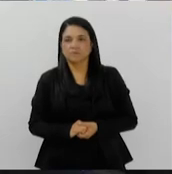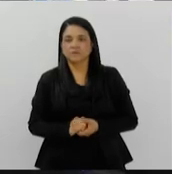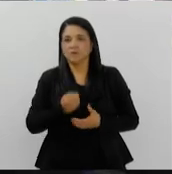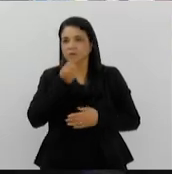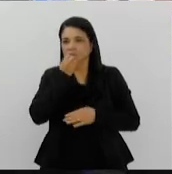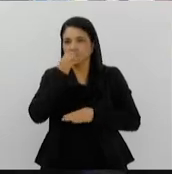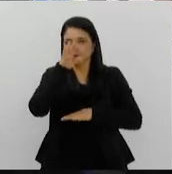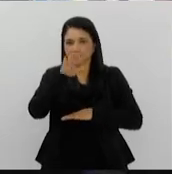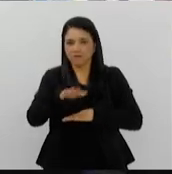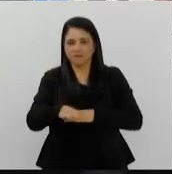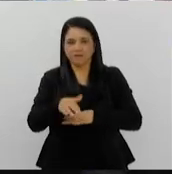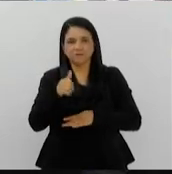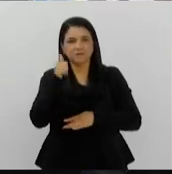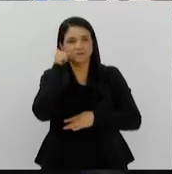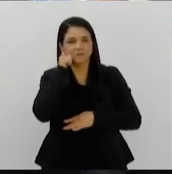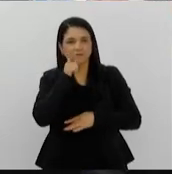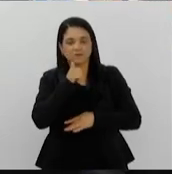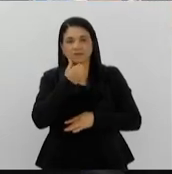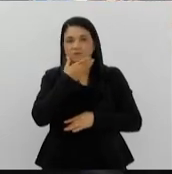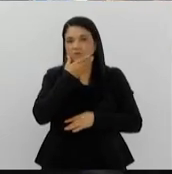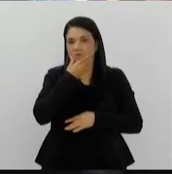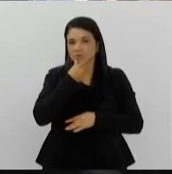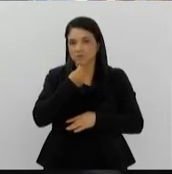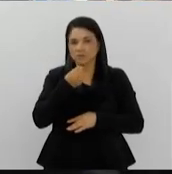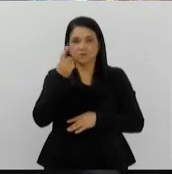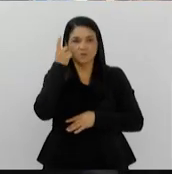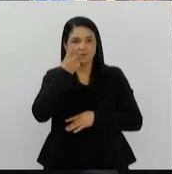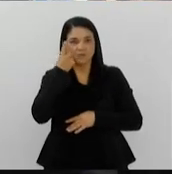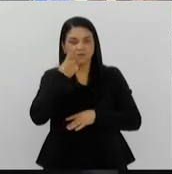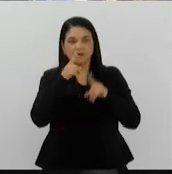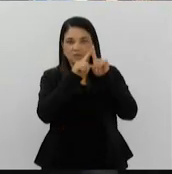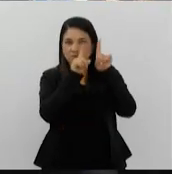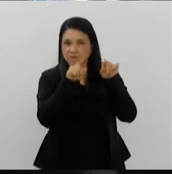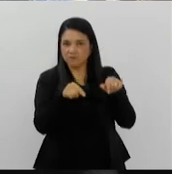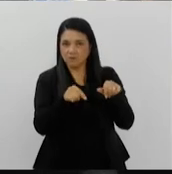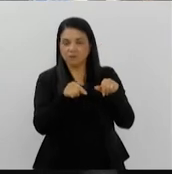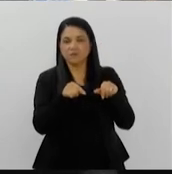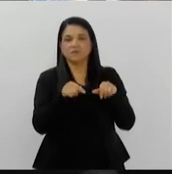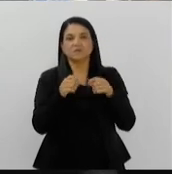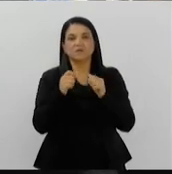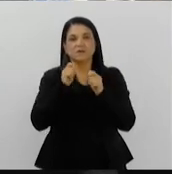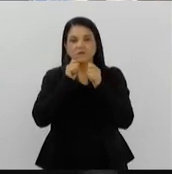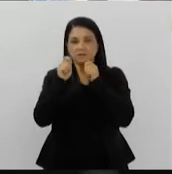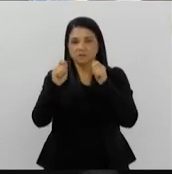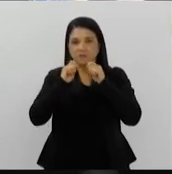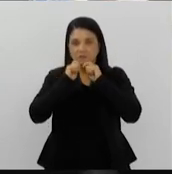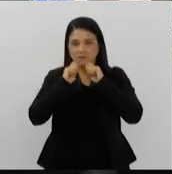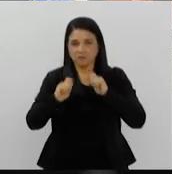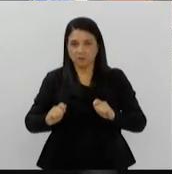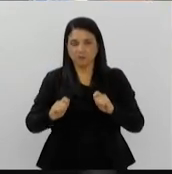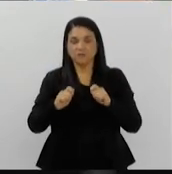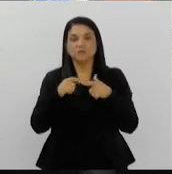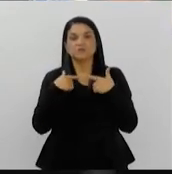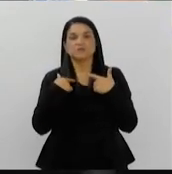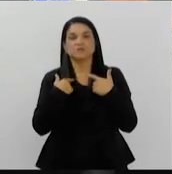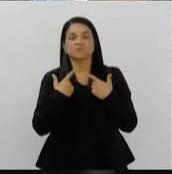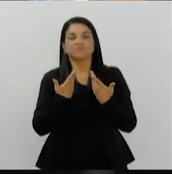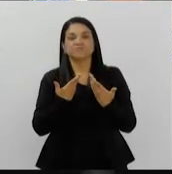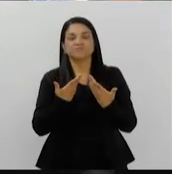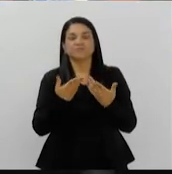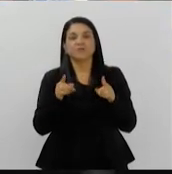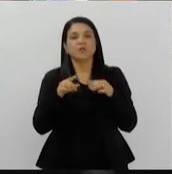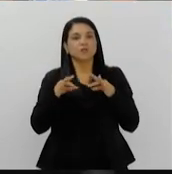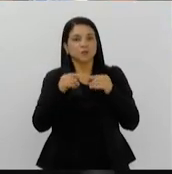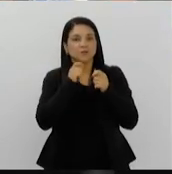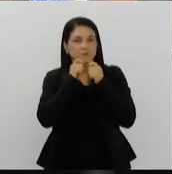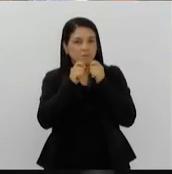Boa tarde, senhoras e senhores deputados, servidores, assessores, público presente, imprensa, sejam todos